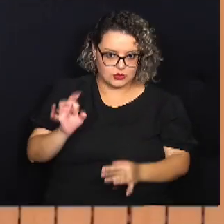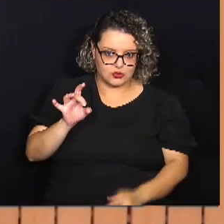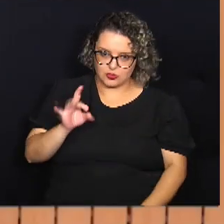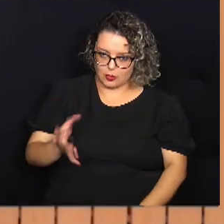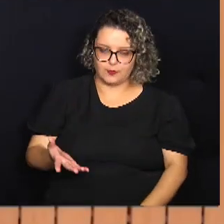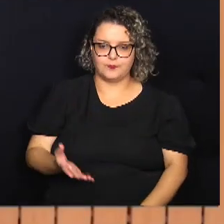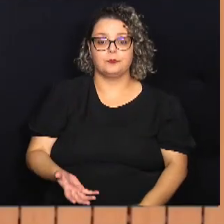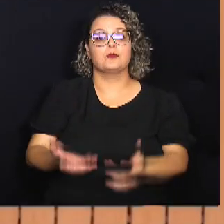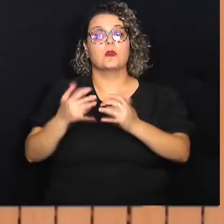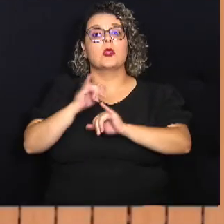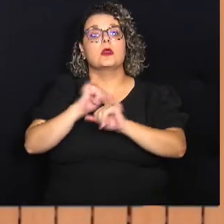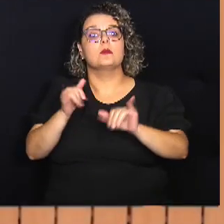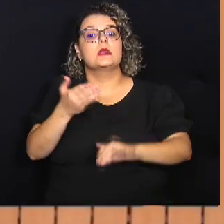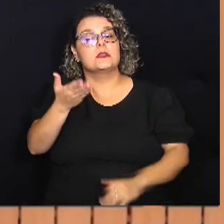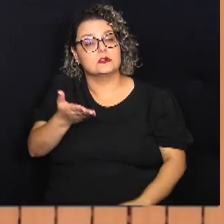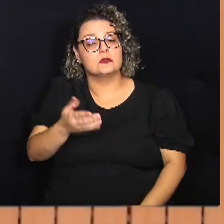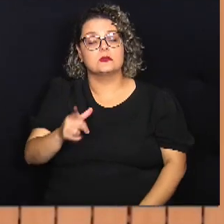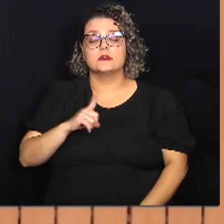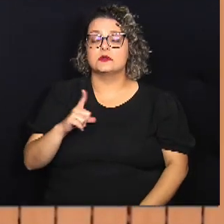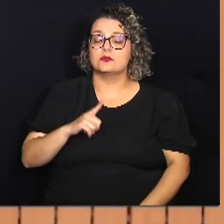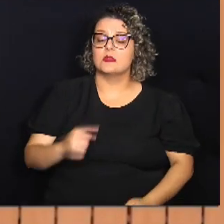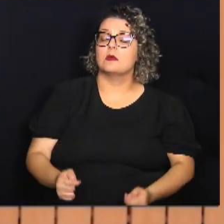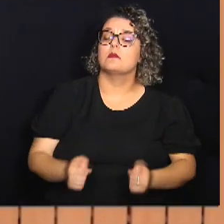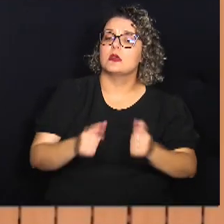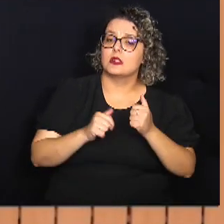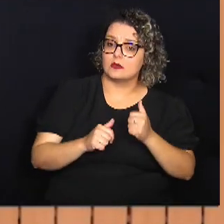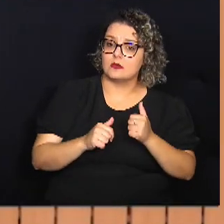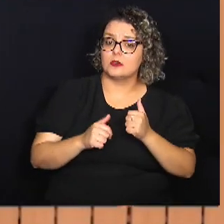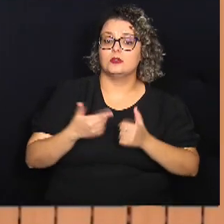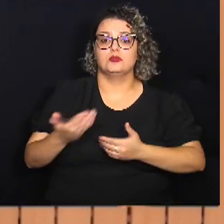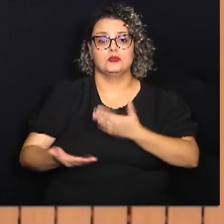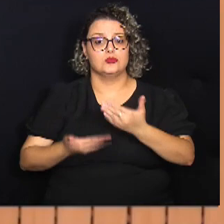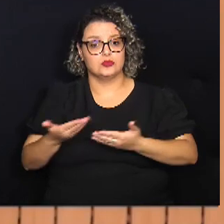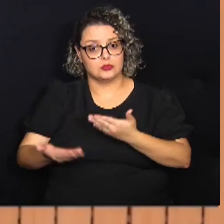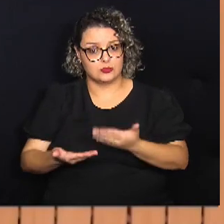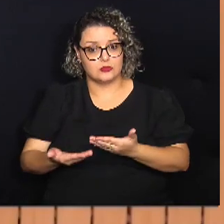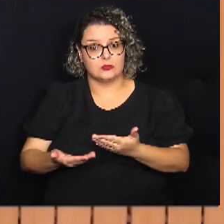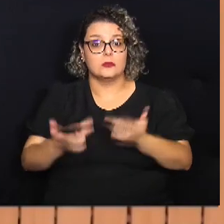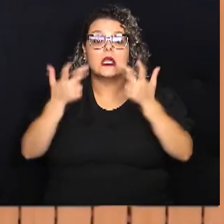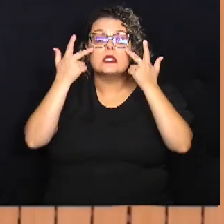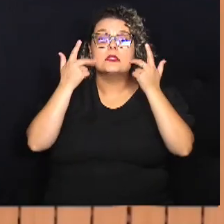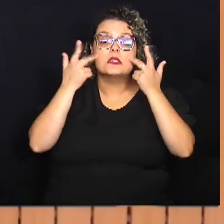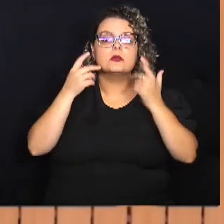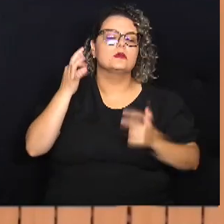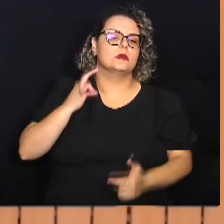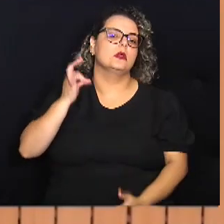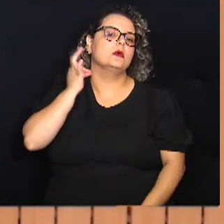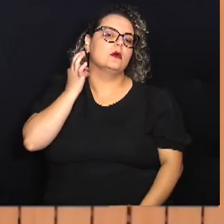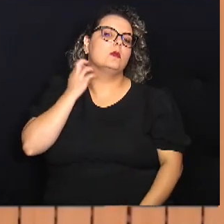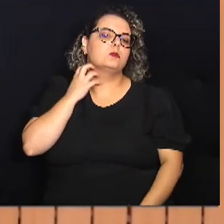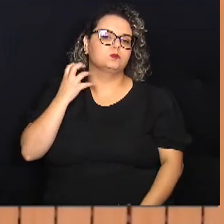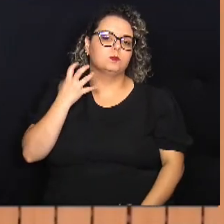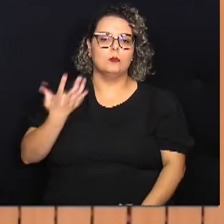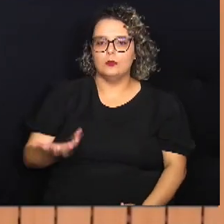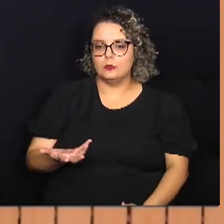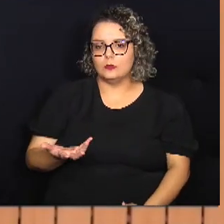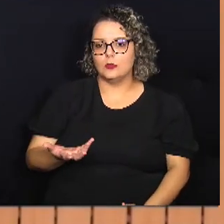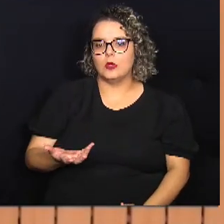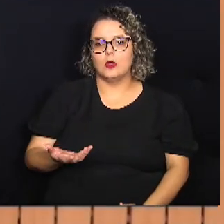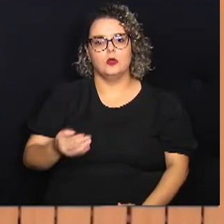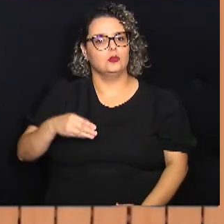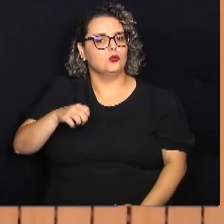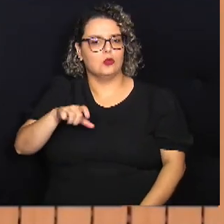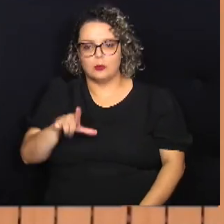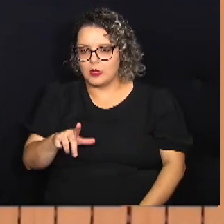se você quer se beneficiar e usufruir dos serviços prestados pela abelha, né, seja do mel,